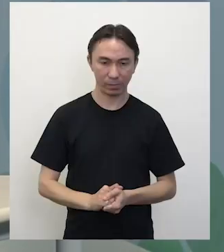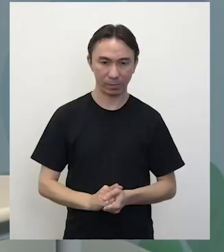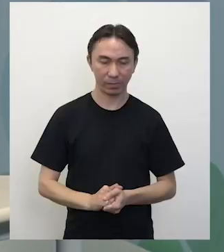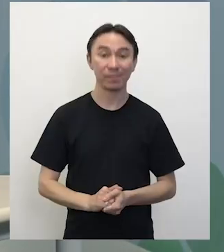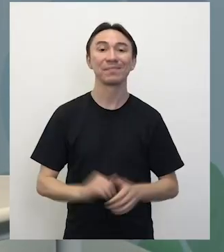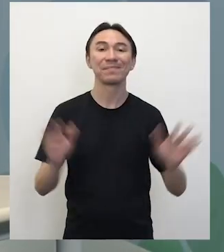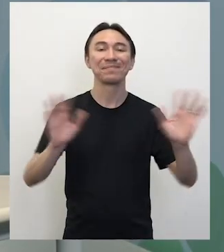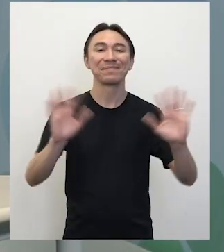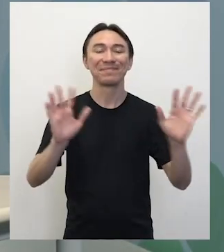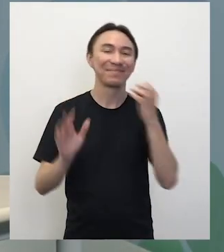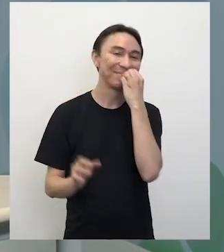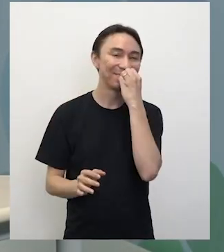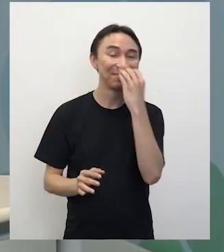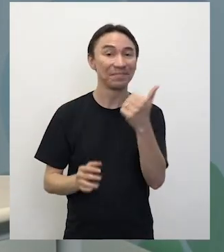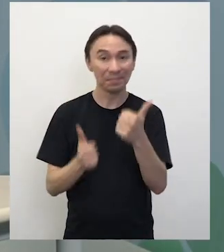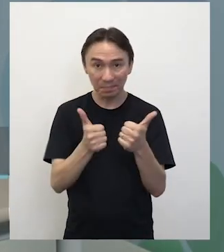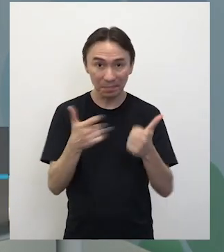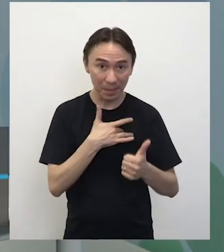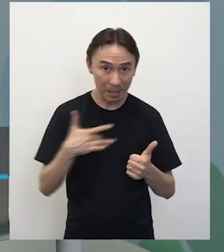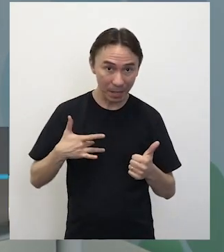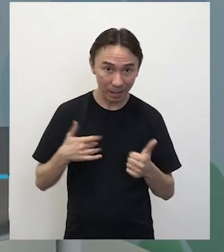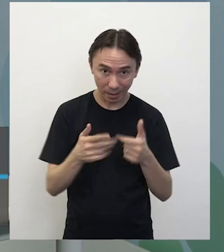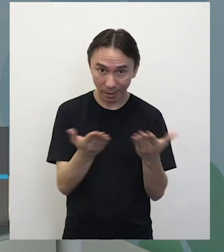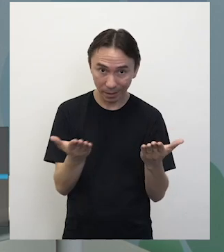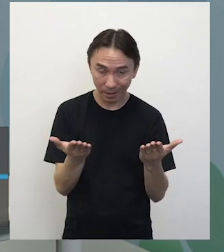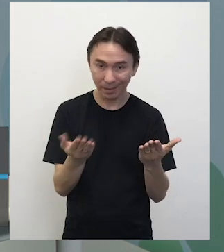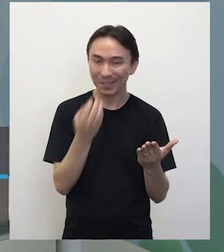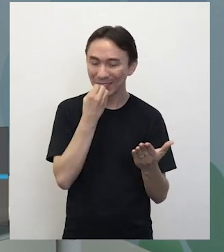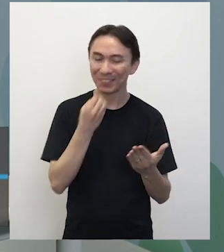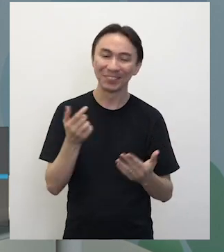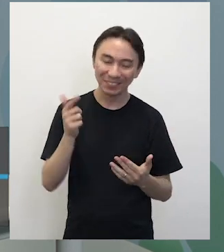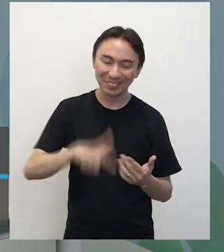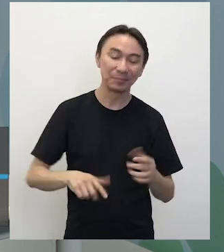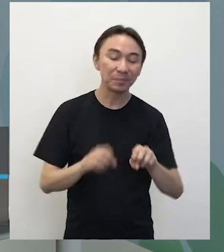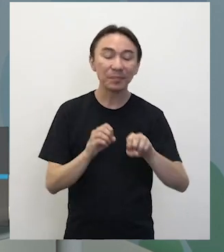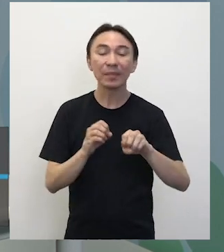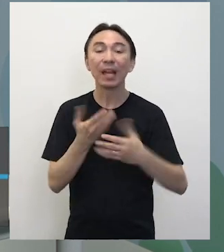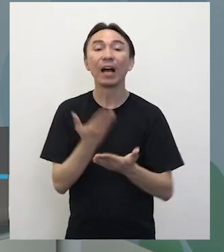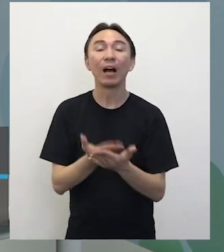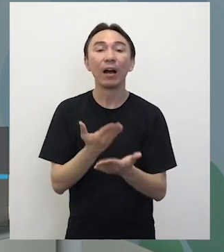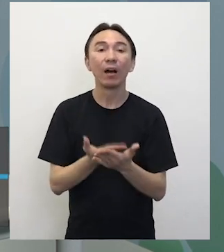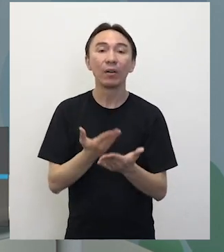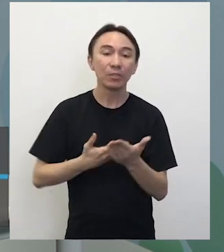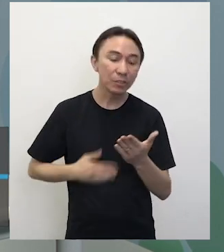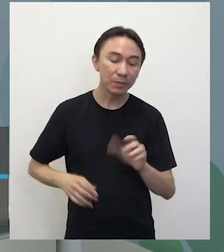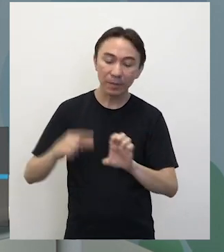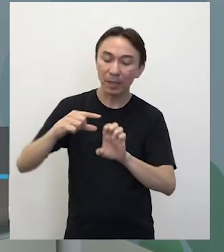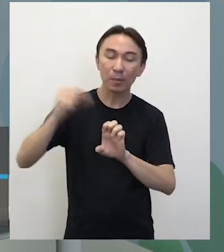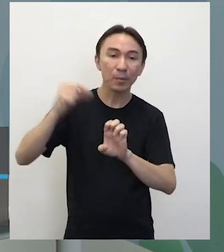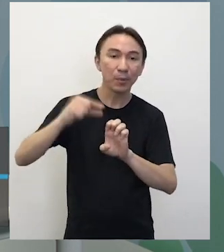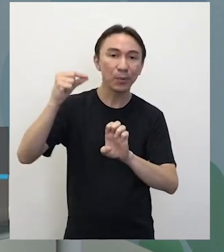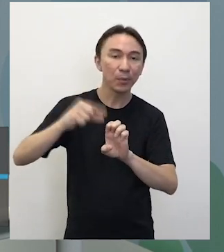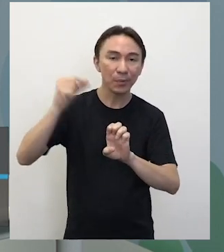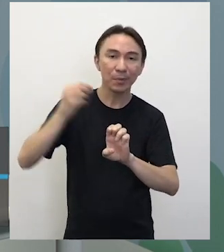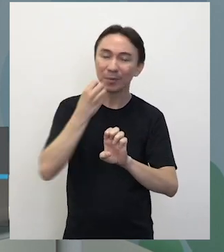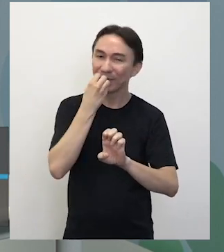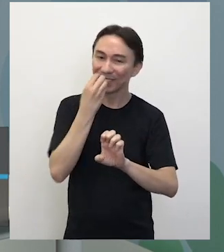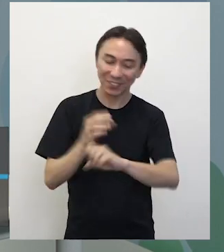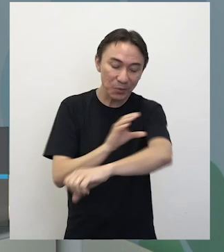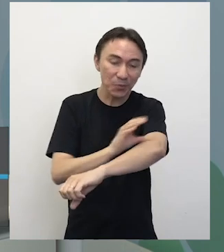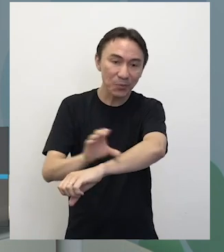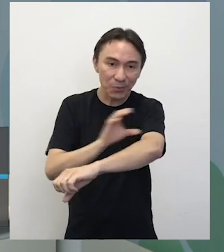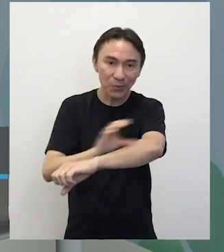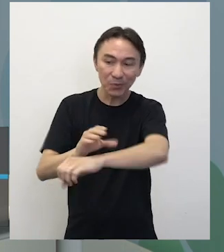Olá, alunos, tudo bem com vocês? Sejam bem-vindos na nossa aula de empreendedorismo, nosso curso Jovens Empreendedores